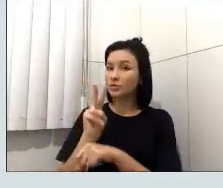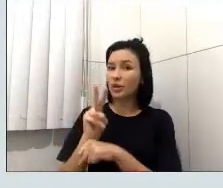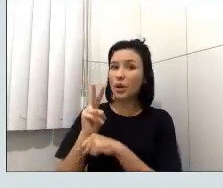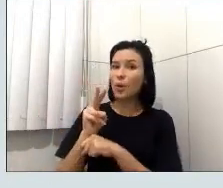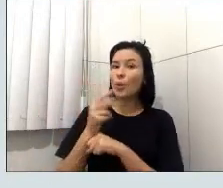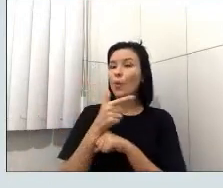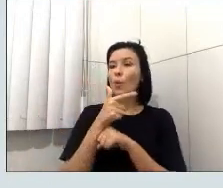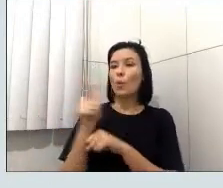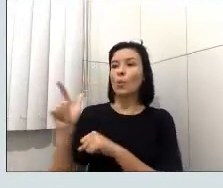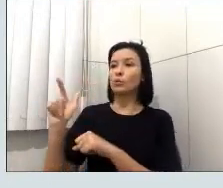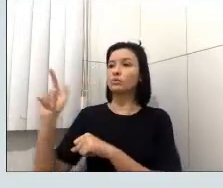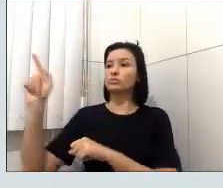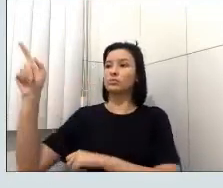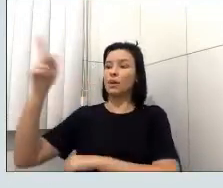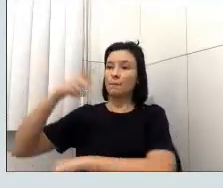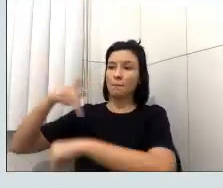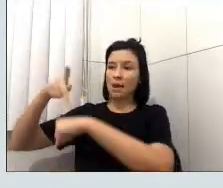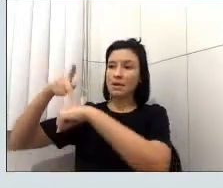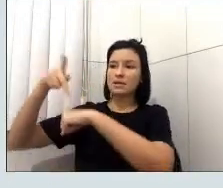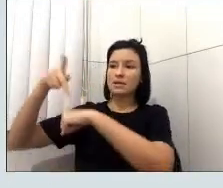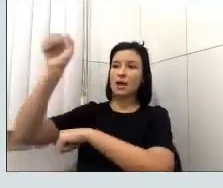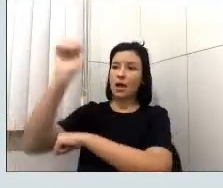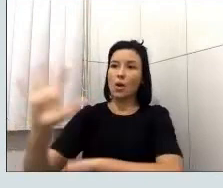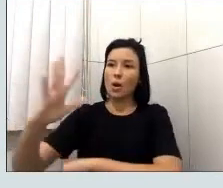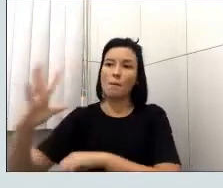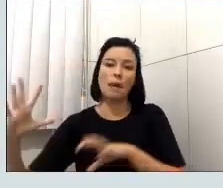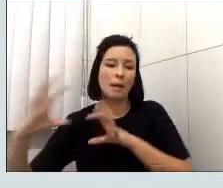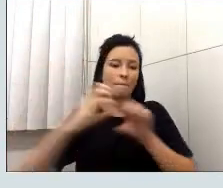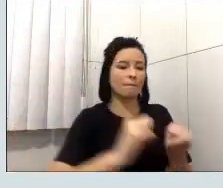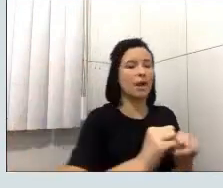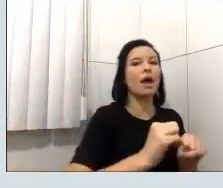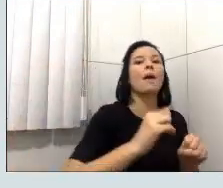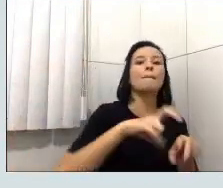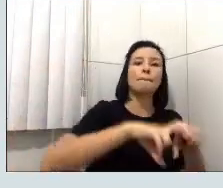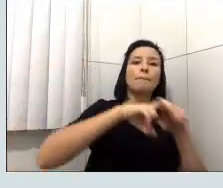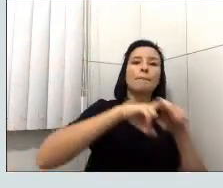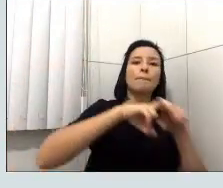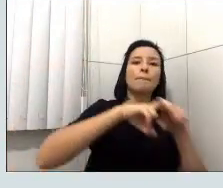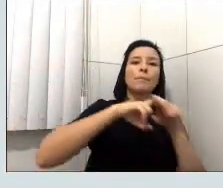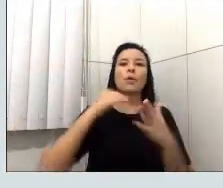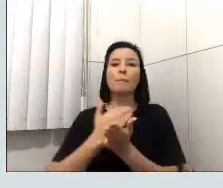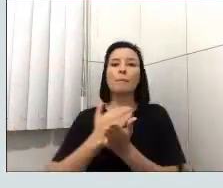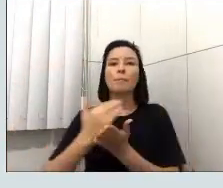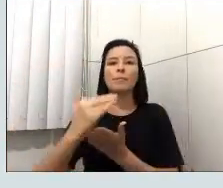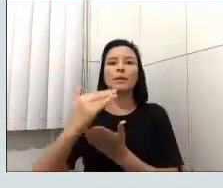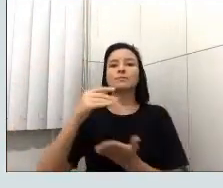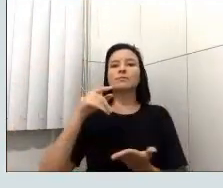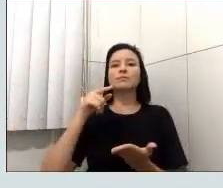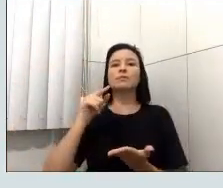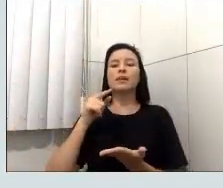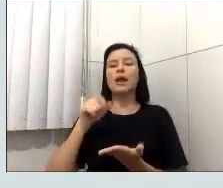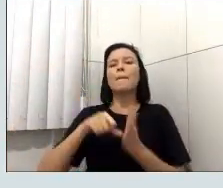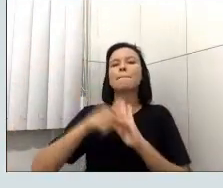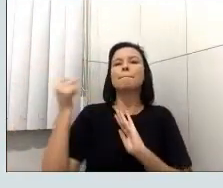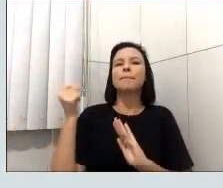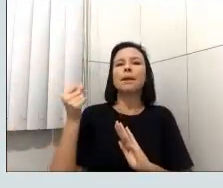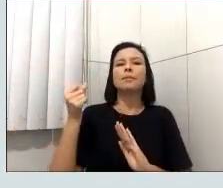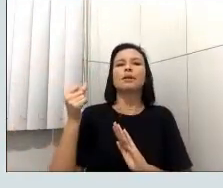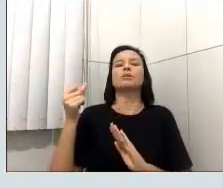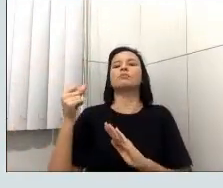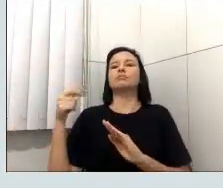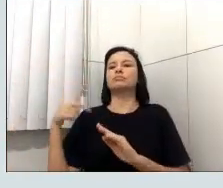de outros estados europeus. Então, por isso, eles começaram a fazer as primeiras